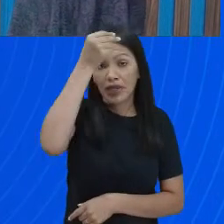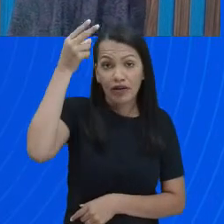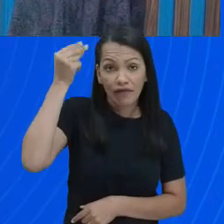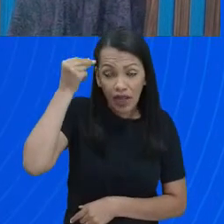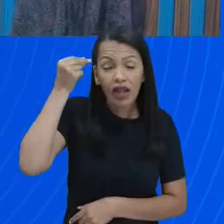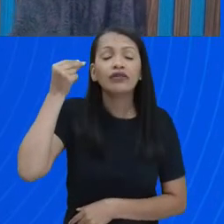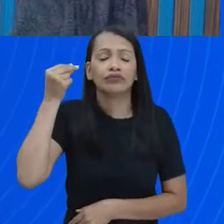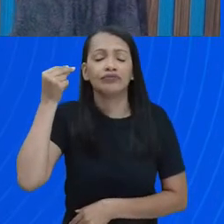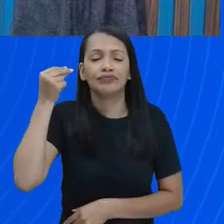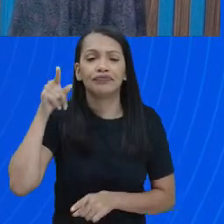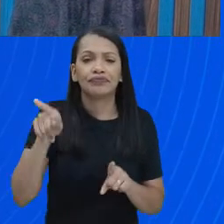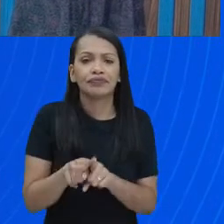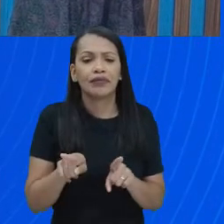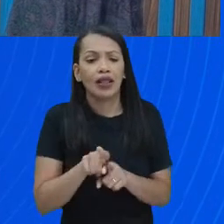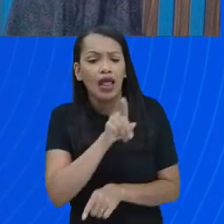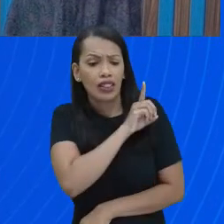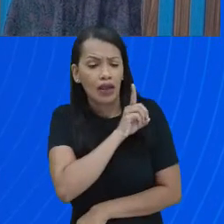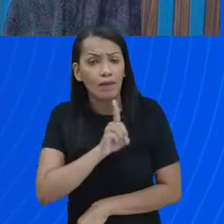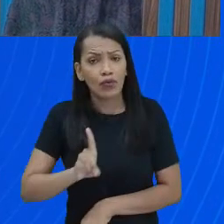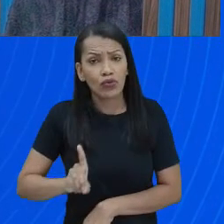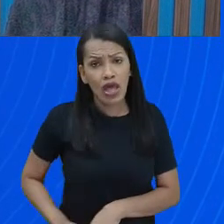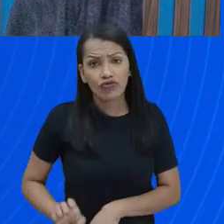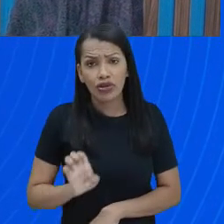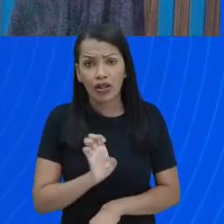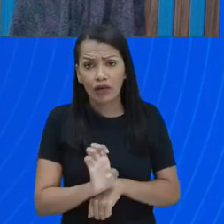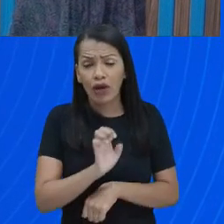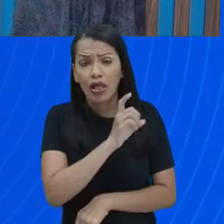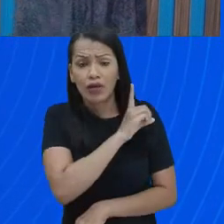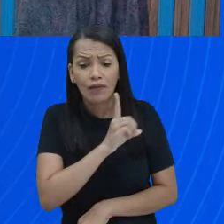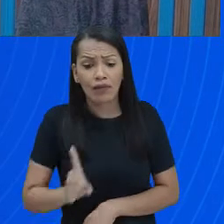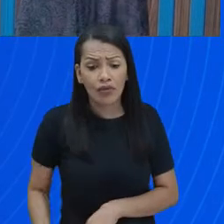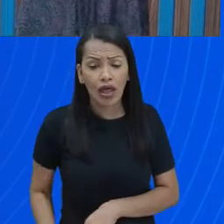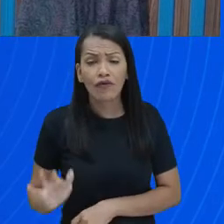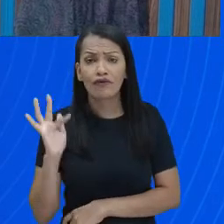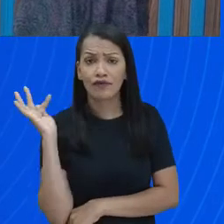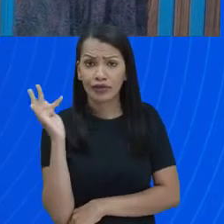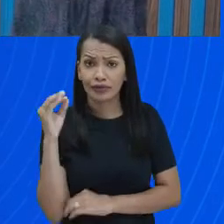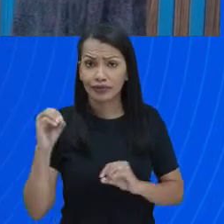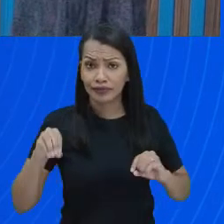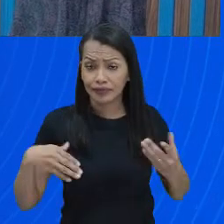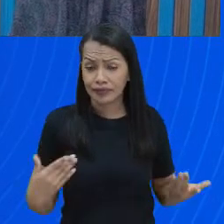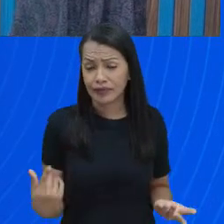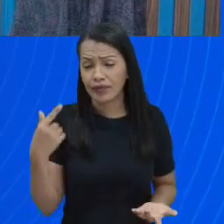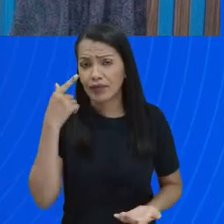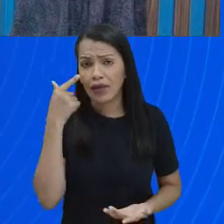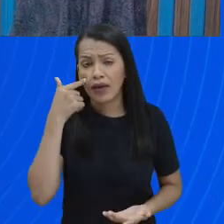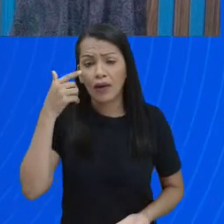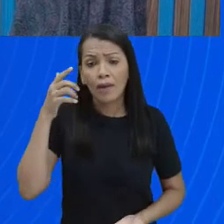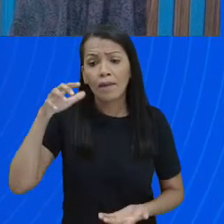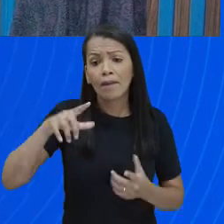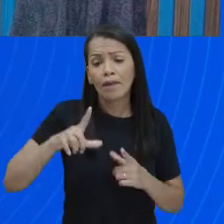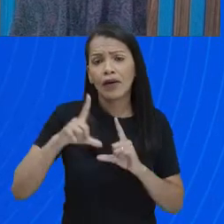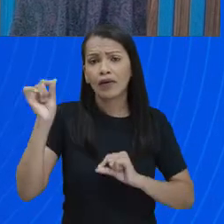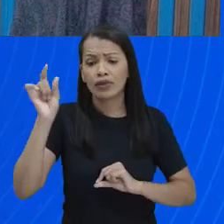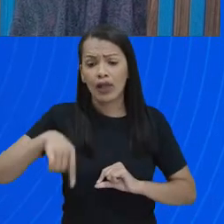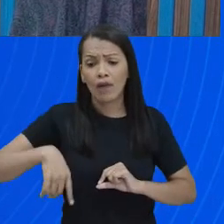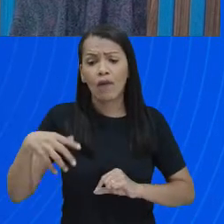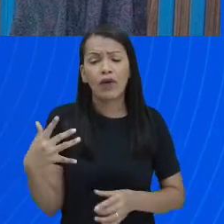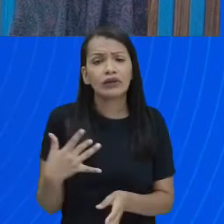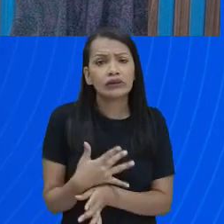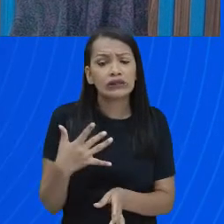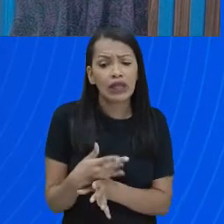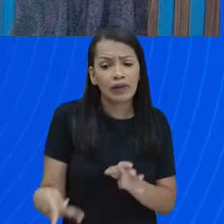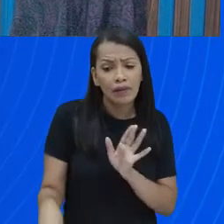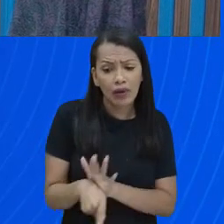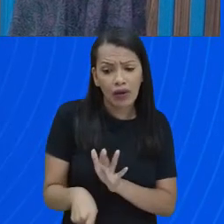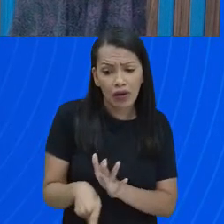deputados. Só que falar a respeito desse Estado democrático é dizer que está muito além. Brasília mesmo ela é uma cidade que ela é recente.